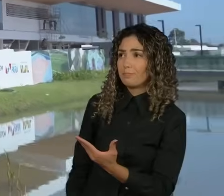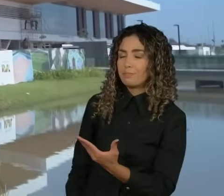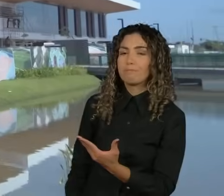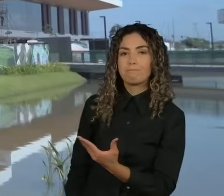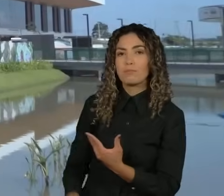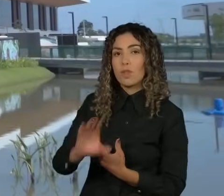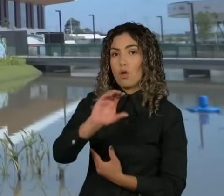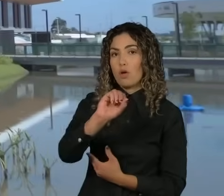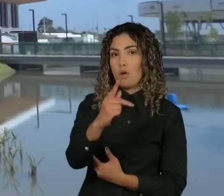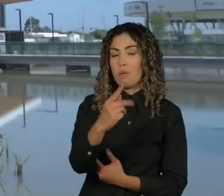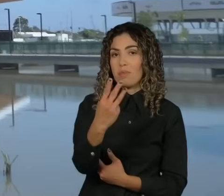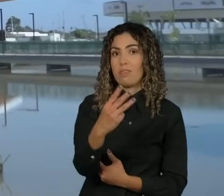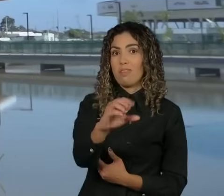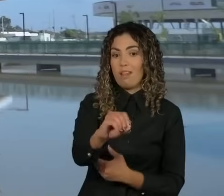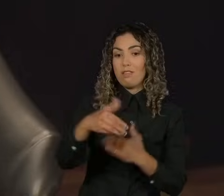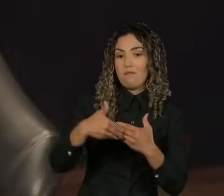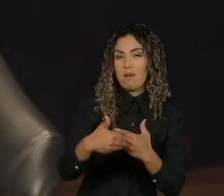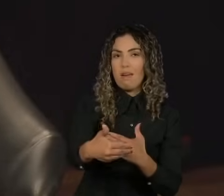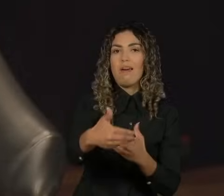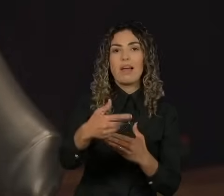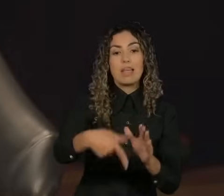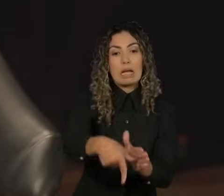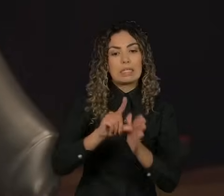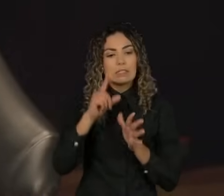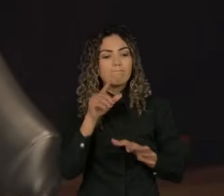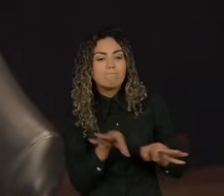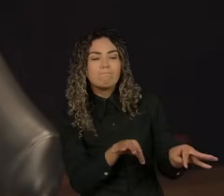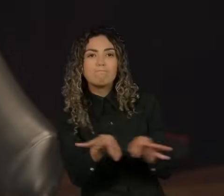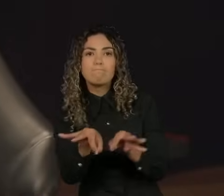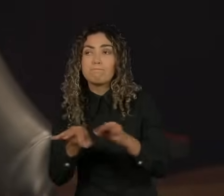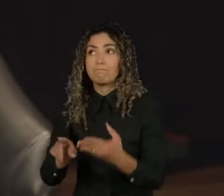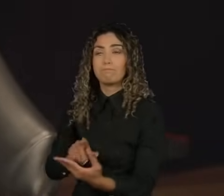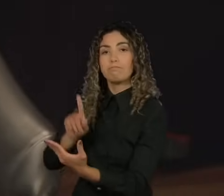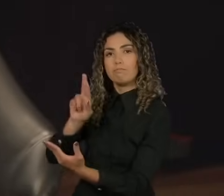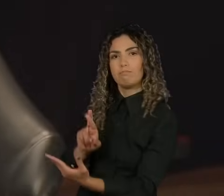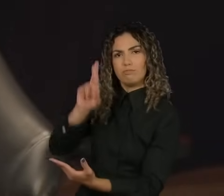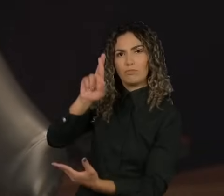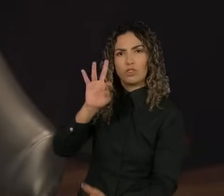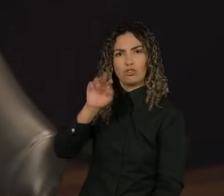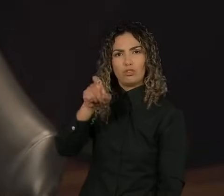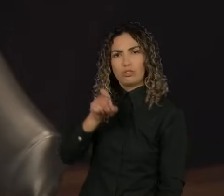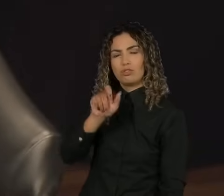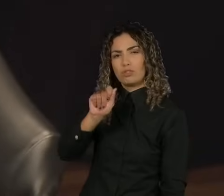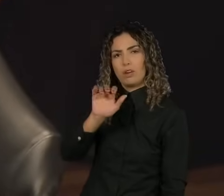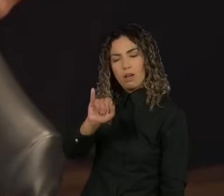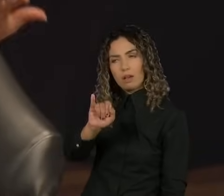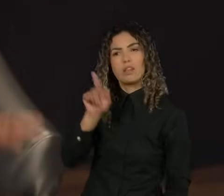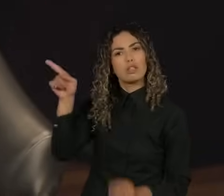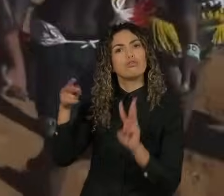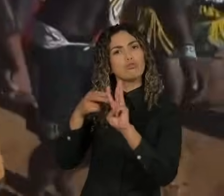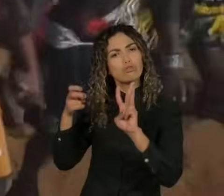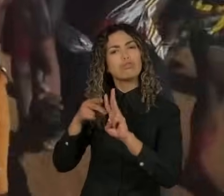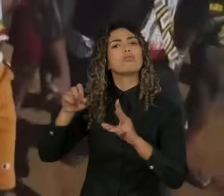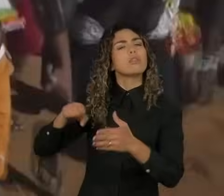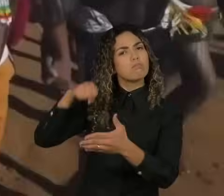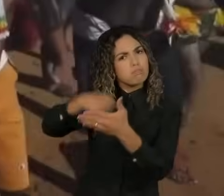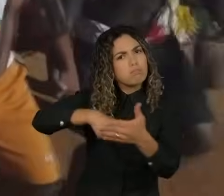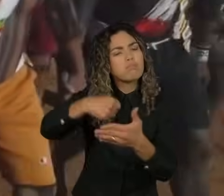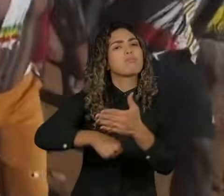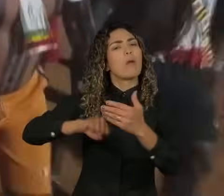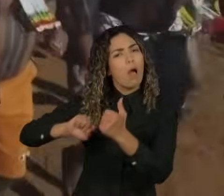Os preparativos para a COP30. A jovem líder indígena Chai Suruí vai levar a defesa da Amazônia e dos